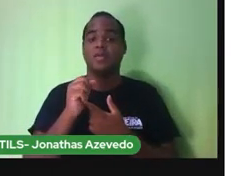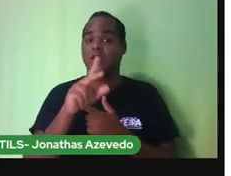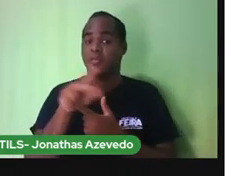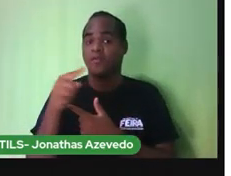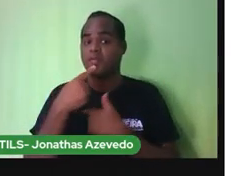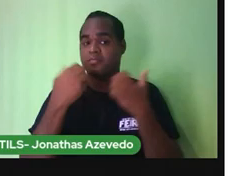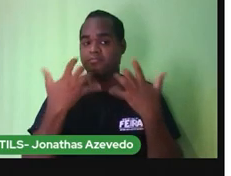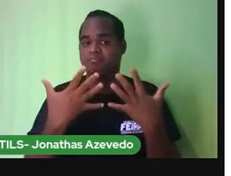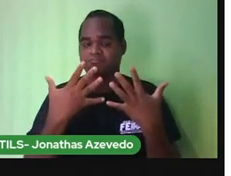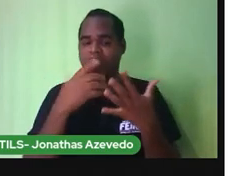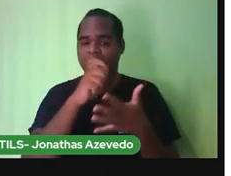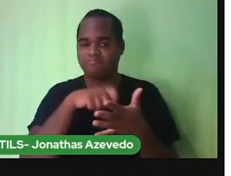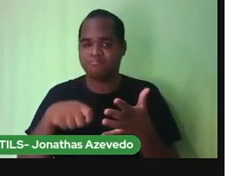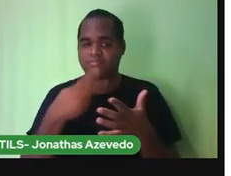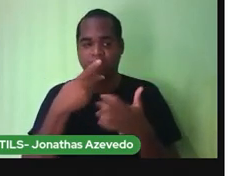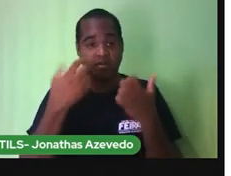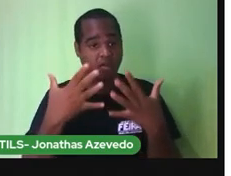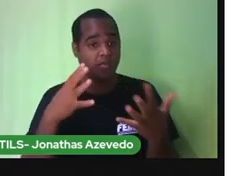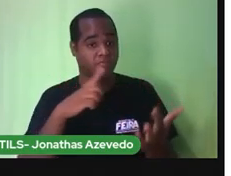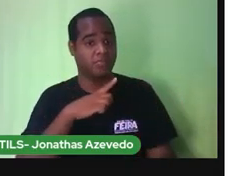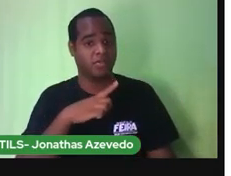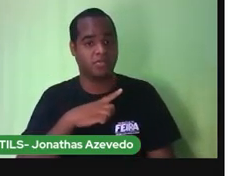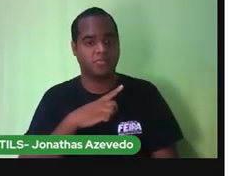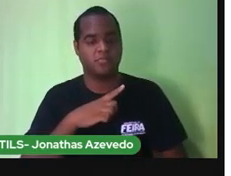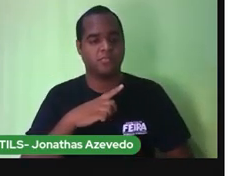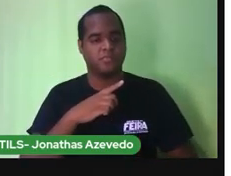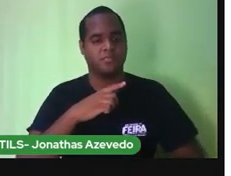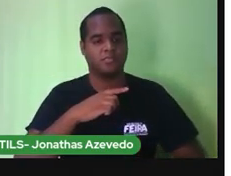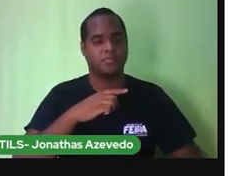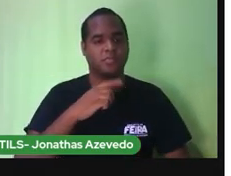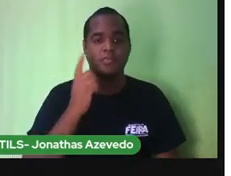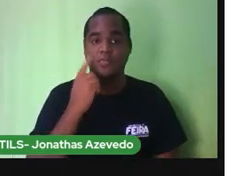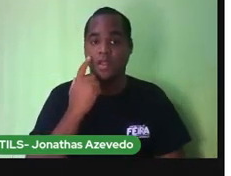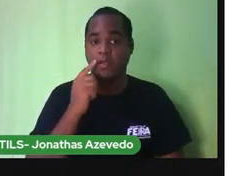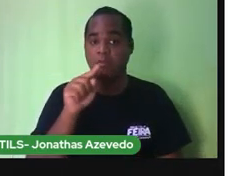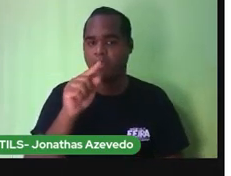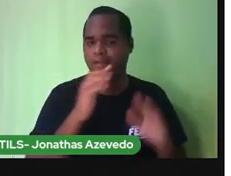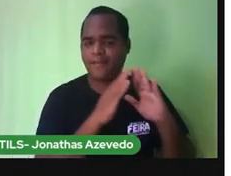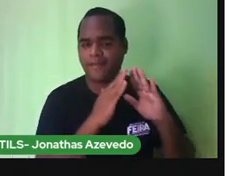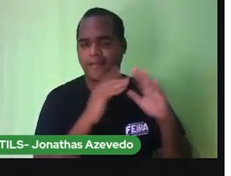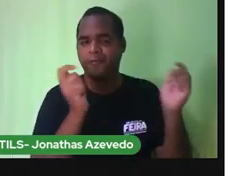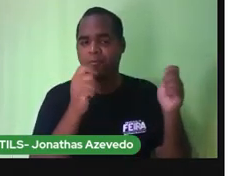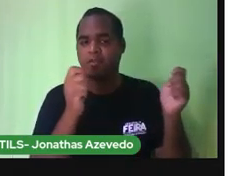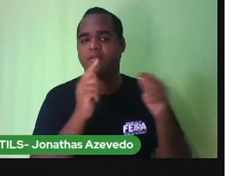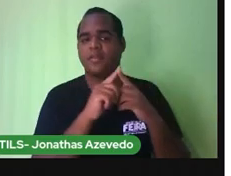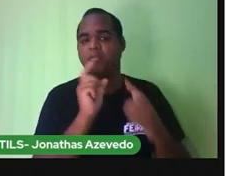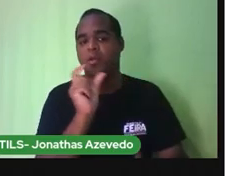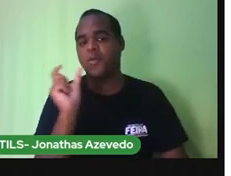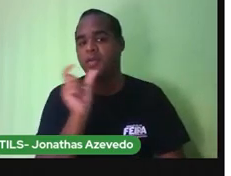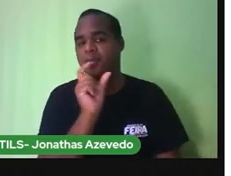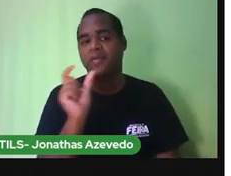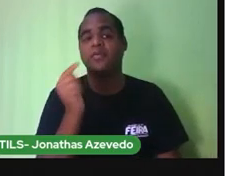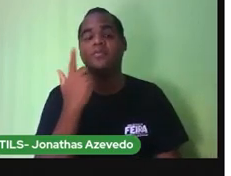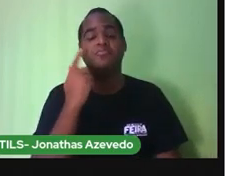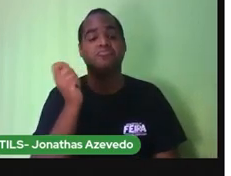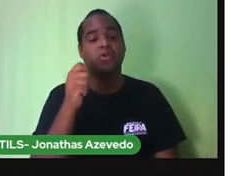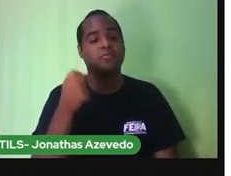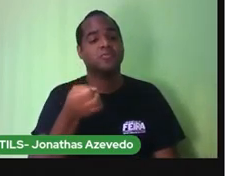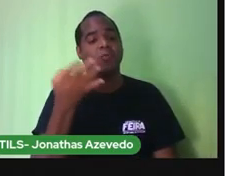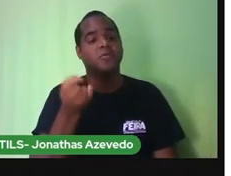mudou a primeira letra e como é que você é em casa sabe quantas sílabas tem lata e